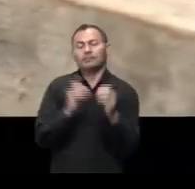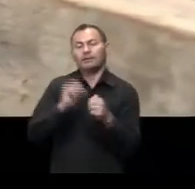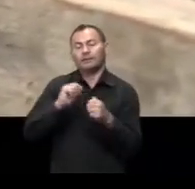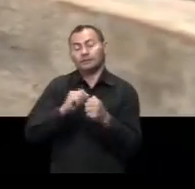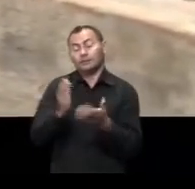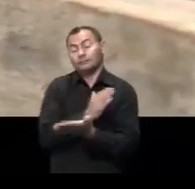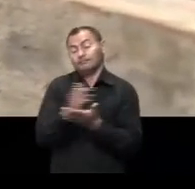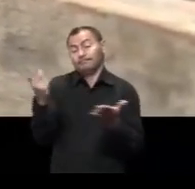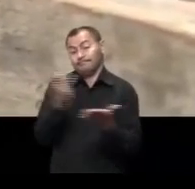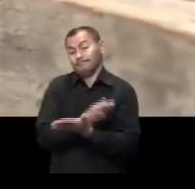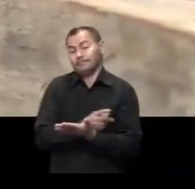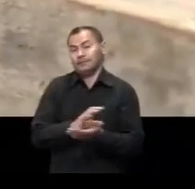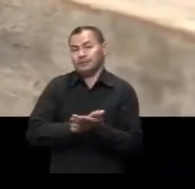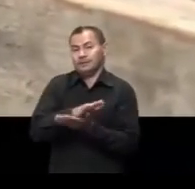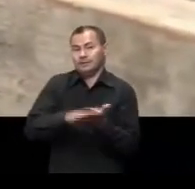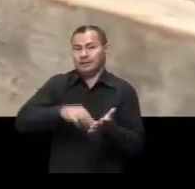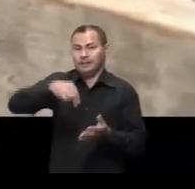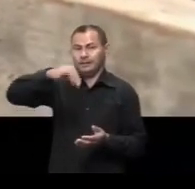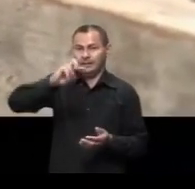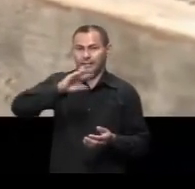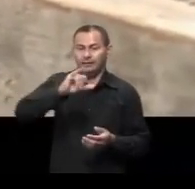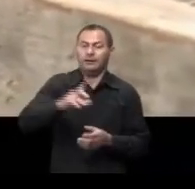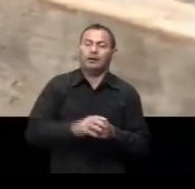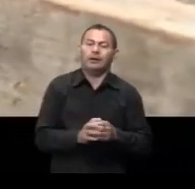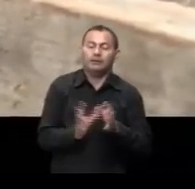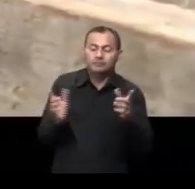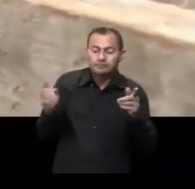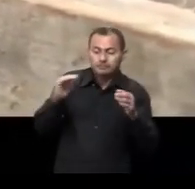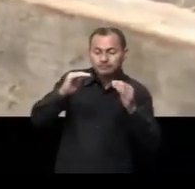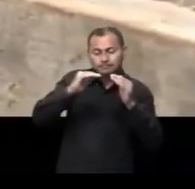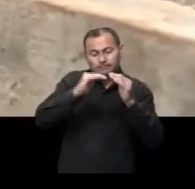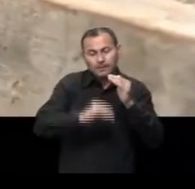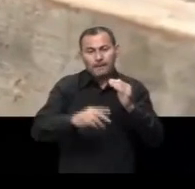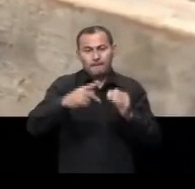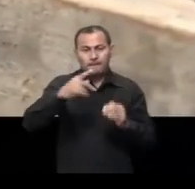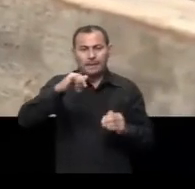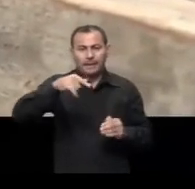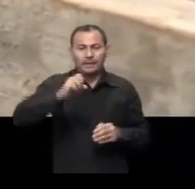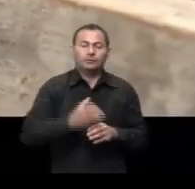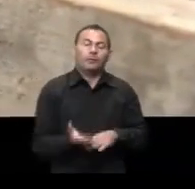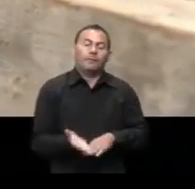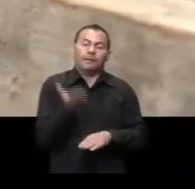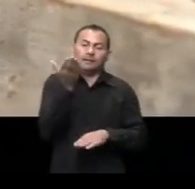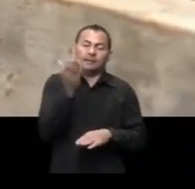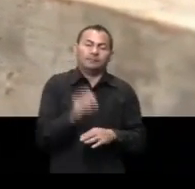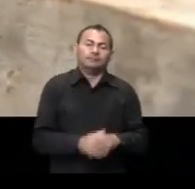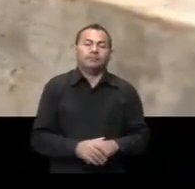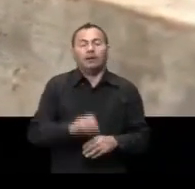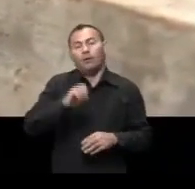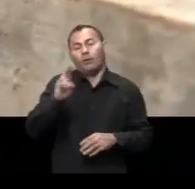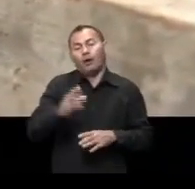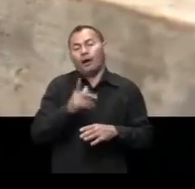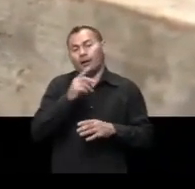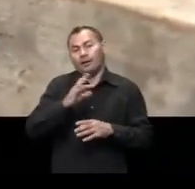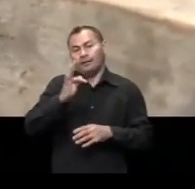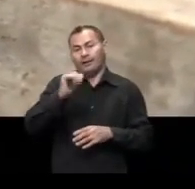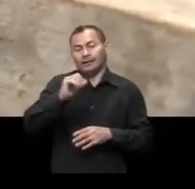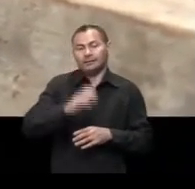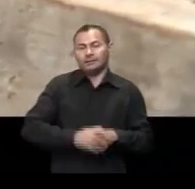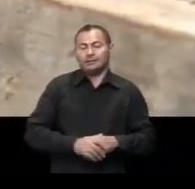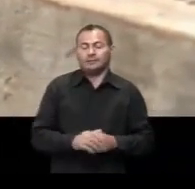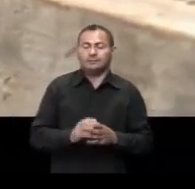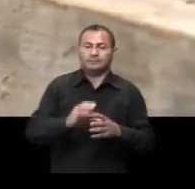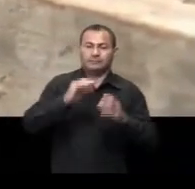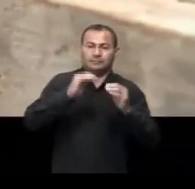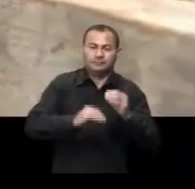fez alguma coisa errada, está sem nível. Então você vai ter que ou abaixar o piquete, ou aumentar o piquete, ou aumentar a face da tabeira,